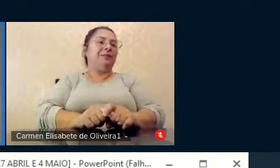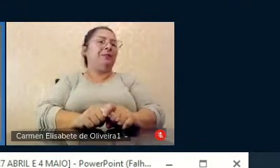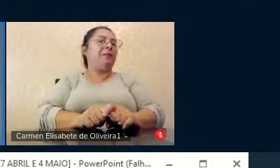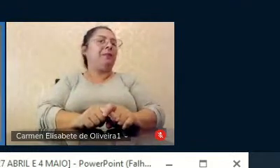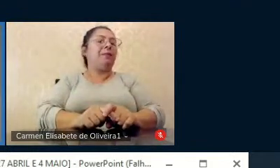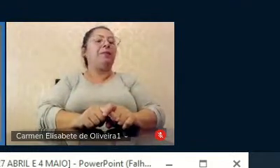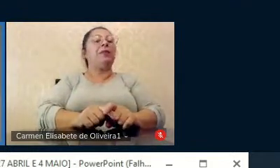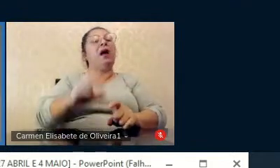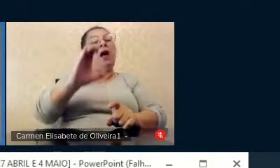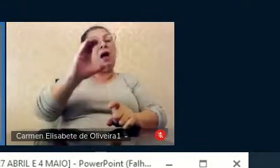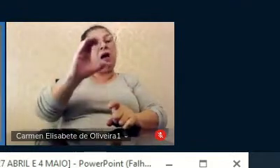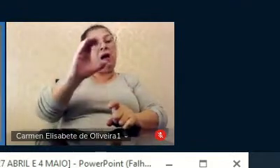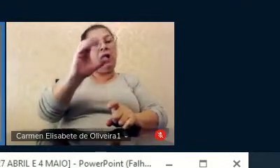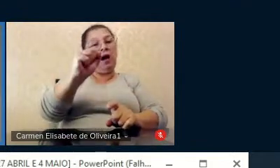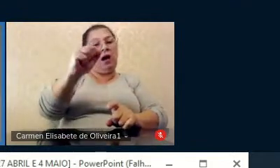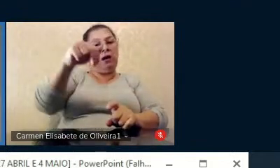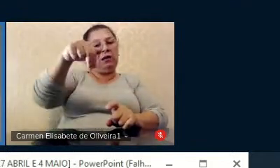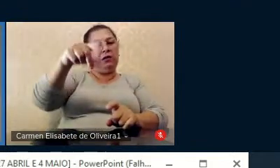Cândido, em